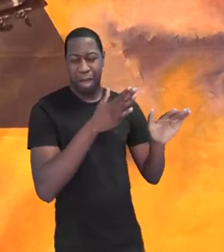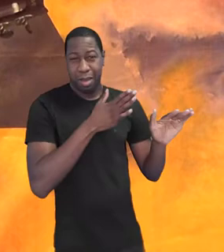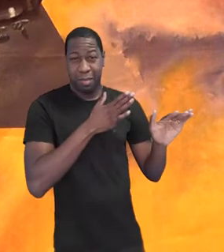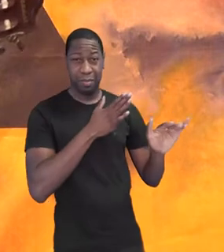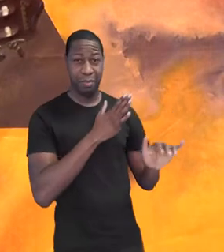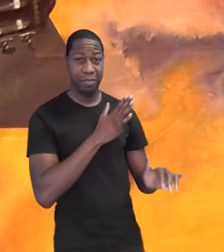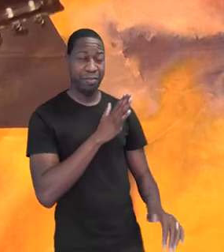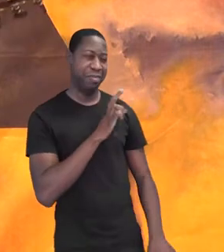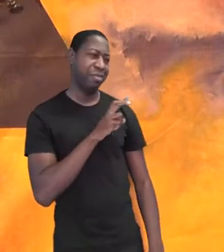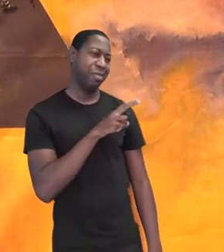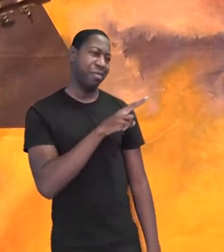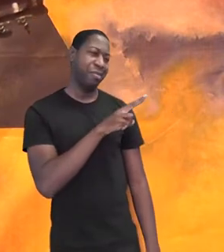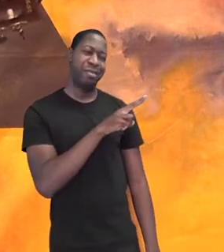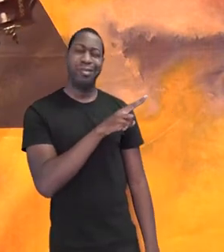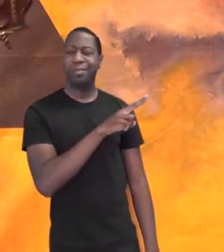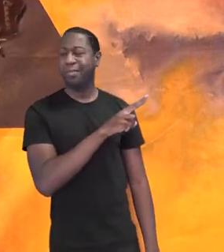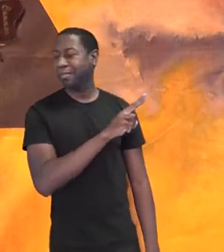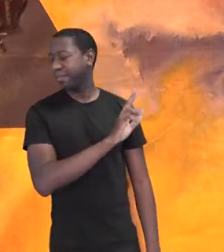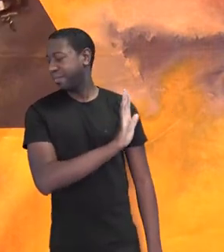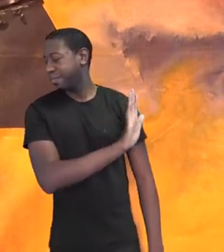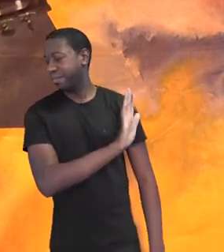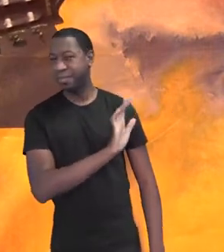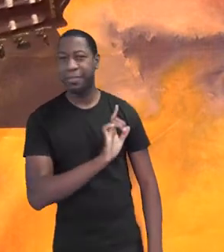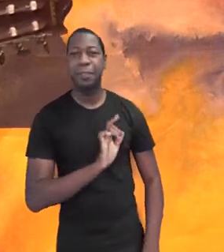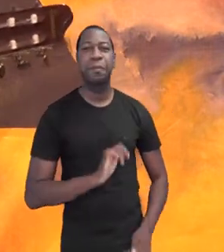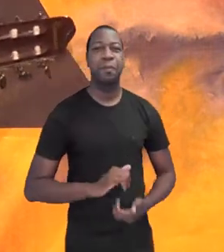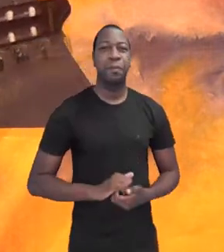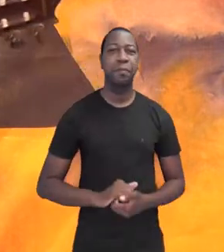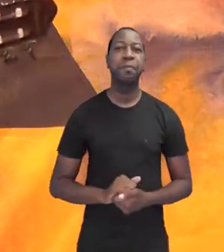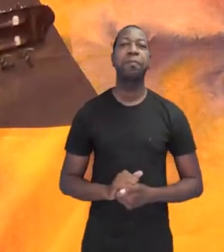neve. Eu não gostava dela.